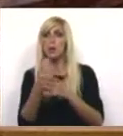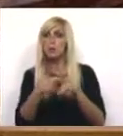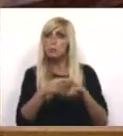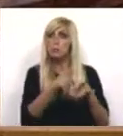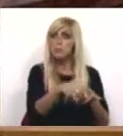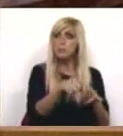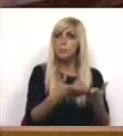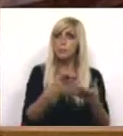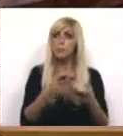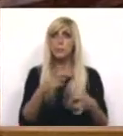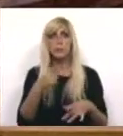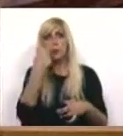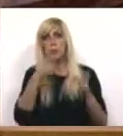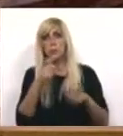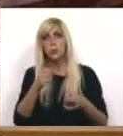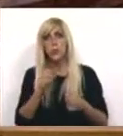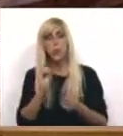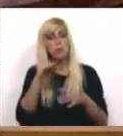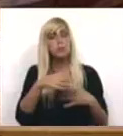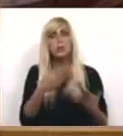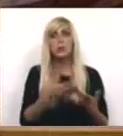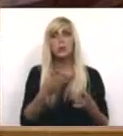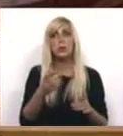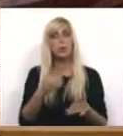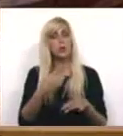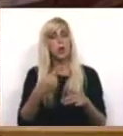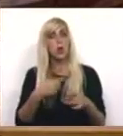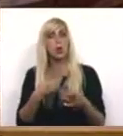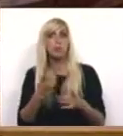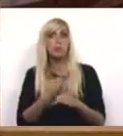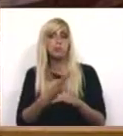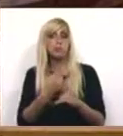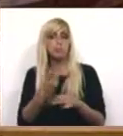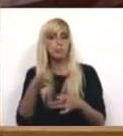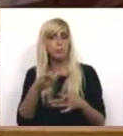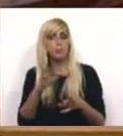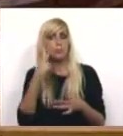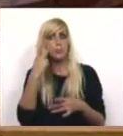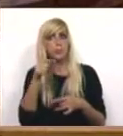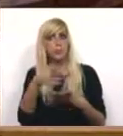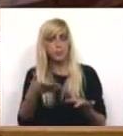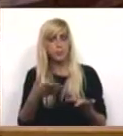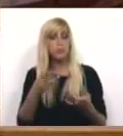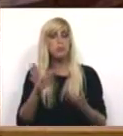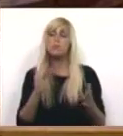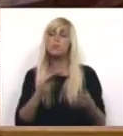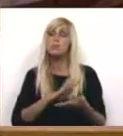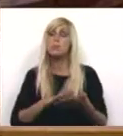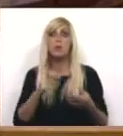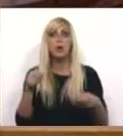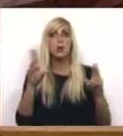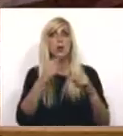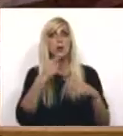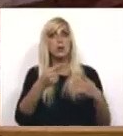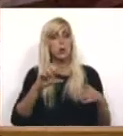proprietários procederem às plantações de espécies autóctones. E nós não estamos a dizer nada de novo. Na verdade, os verdes